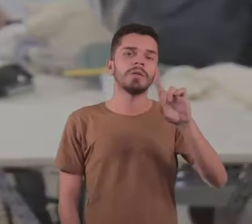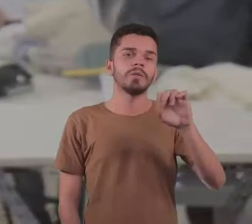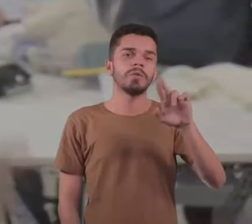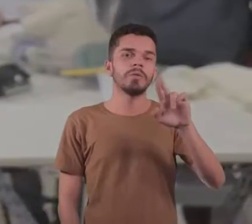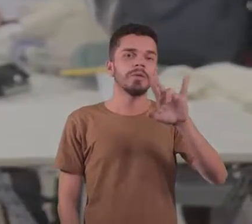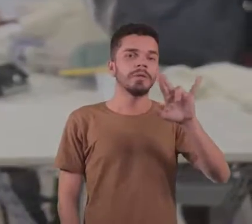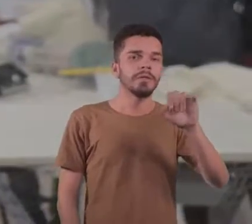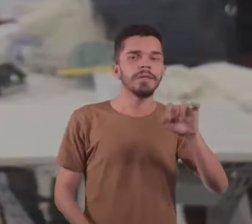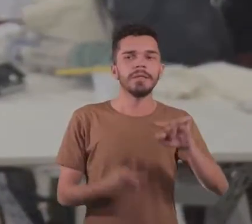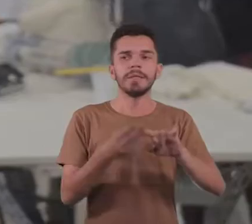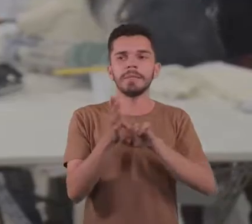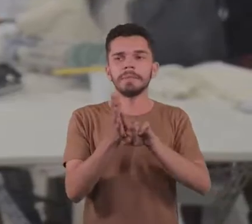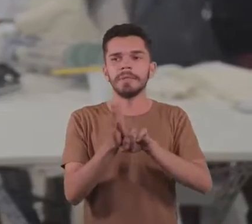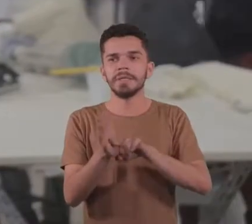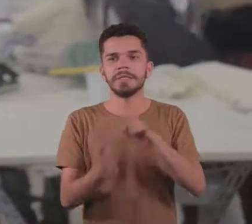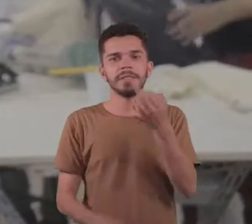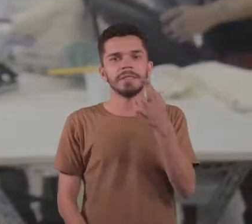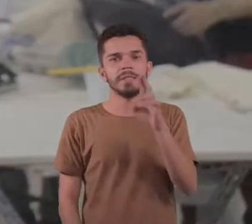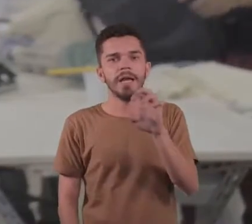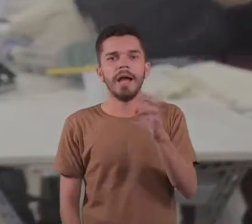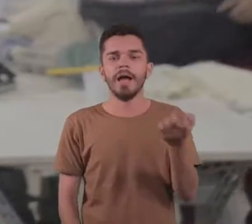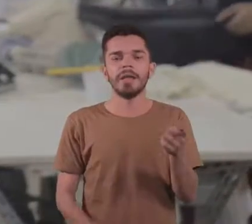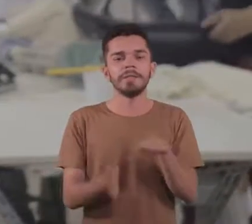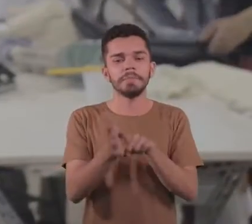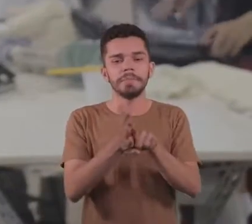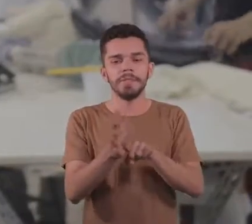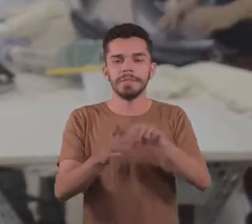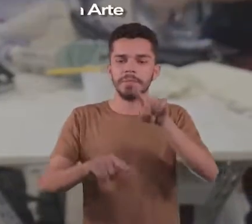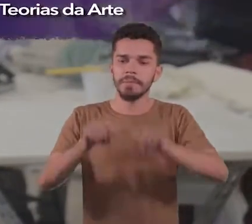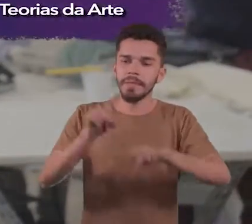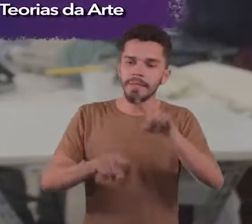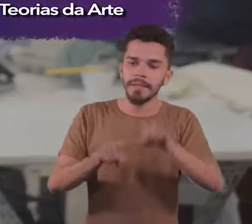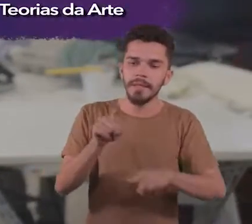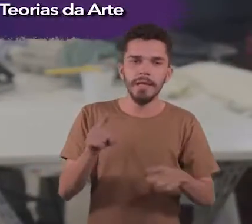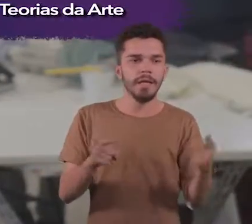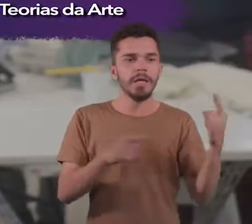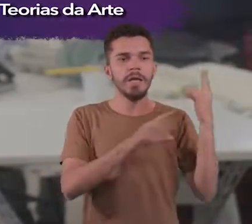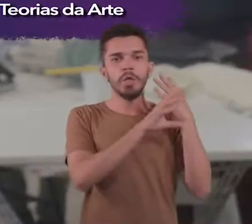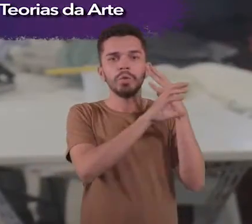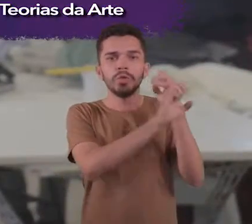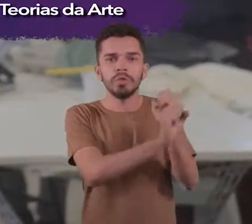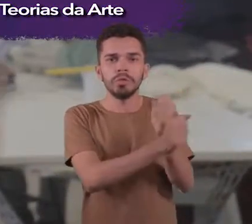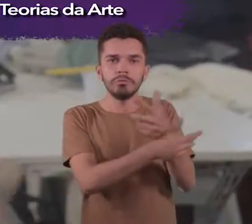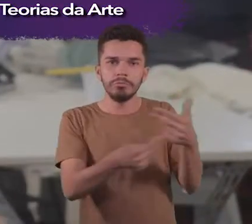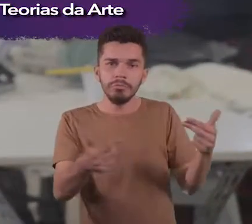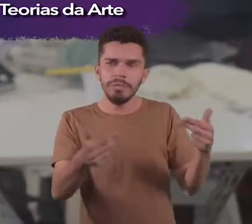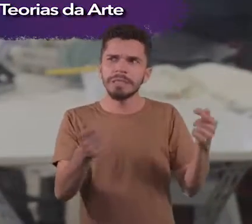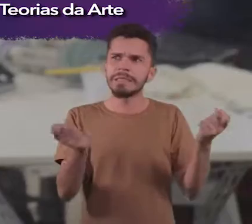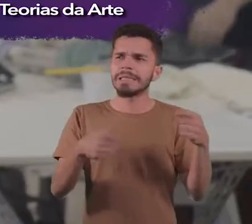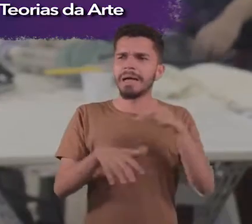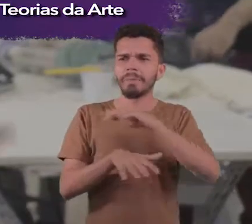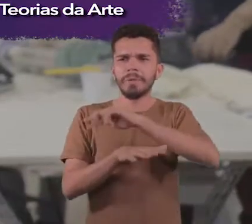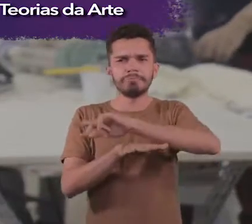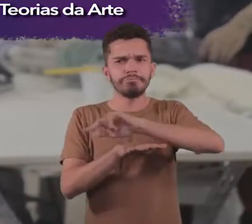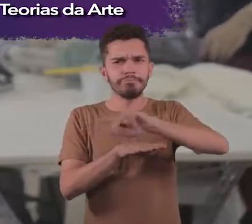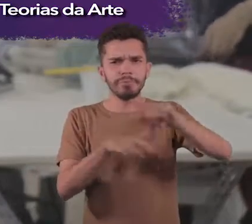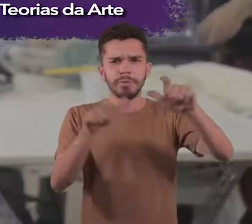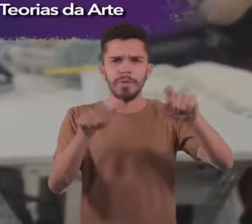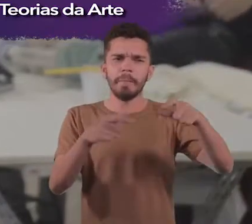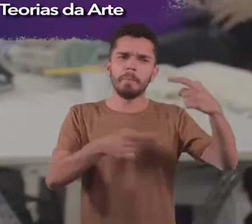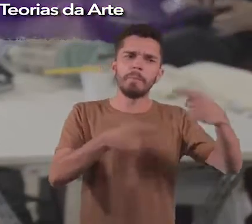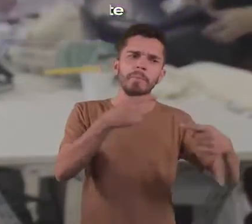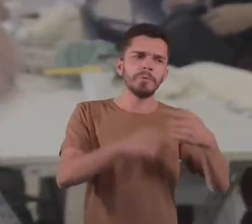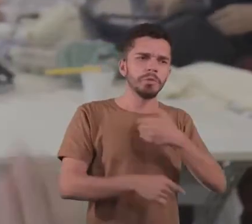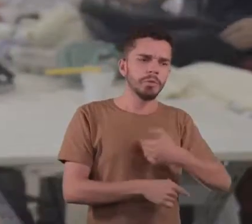em arte, com pesquisa em materiais, com história e crítica, enfim, tem uma série de lugares, né, com políticas